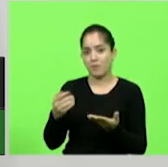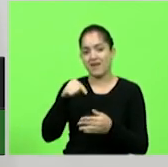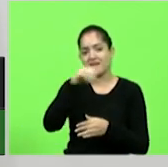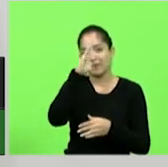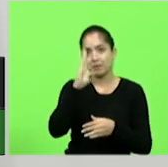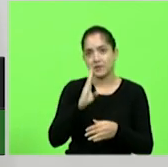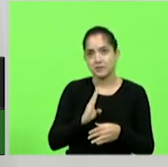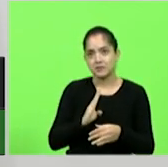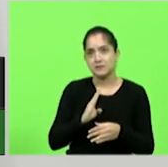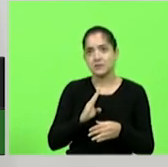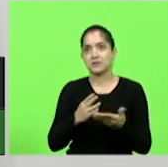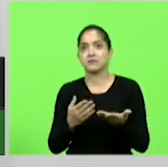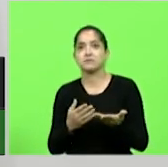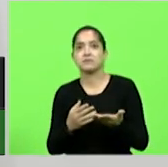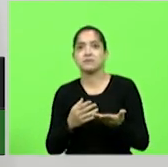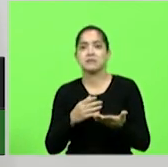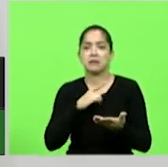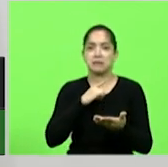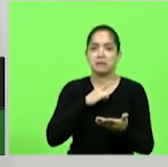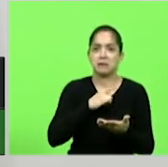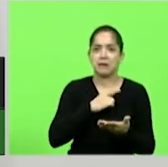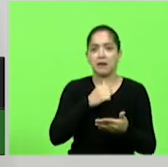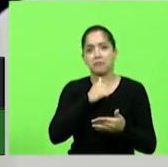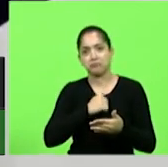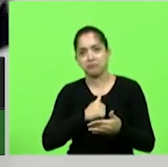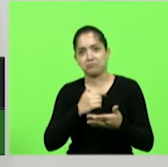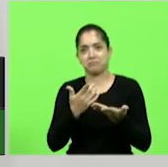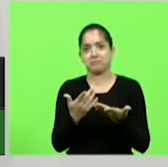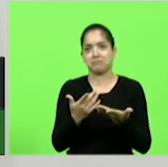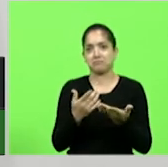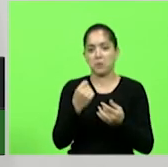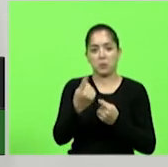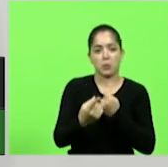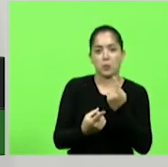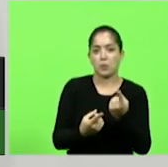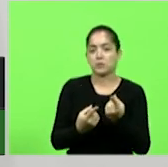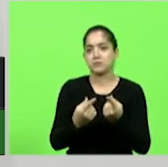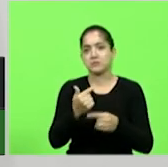que tem titica não tem pote, o dia que tem pote não tem titica, a gente não come nenhum.